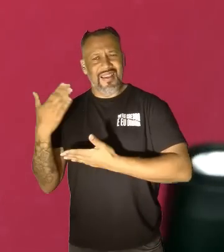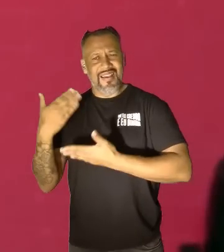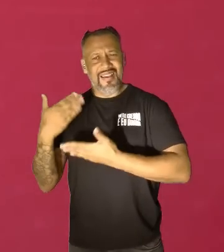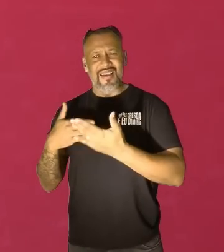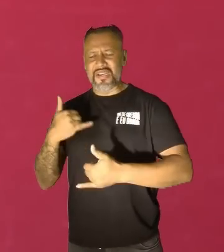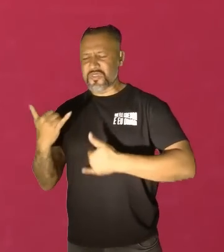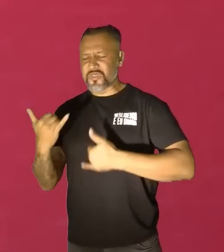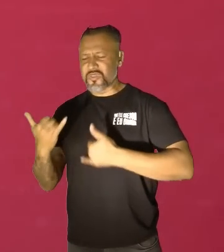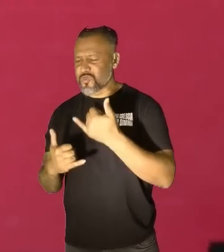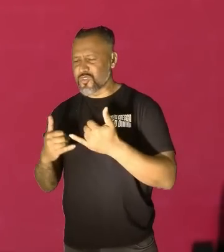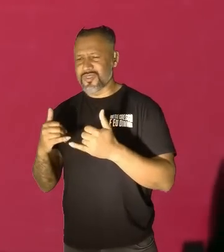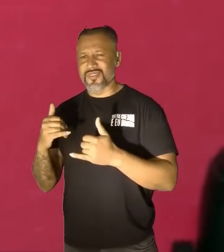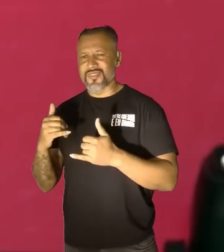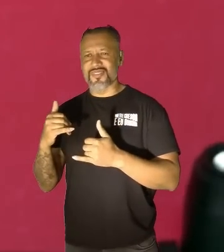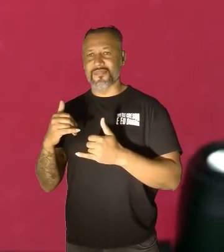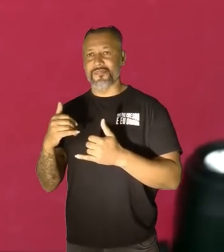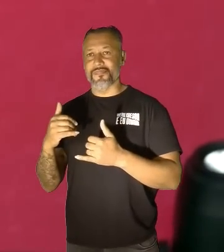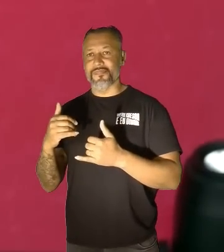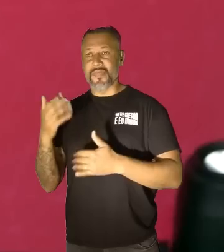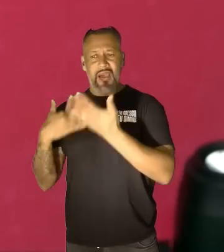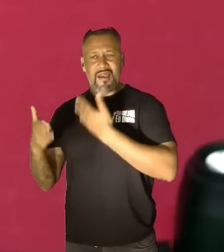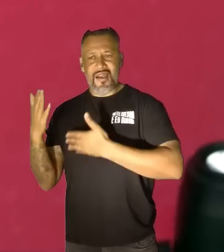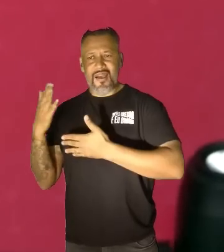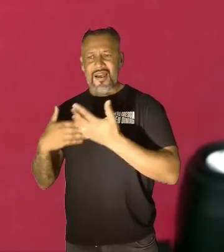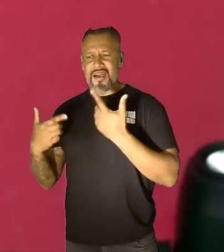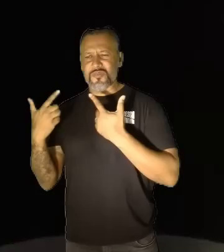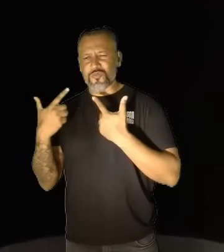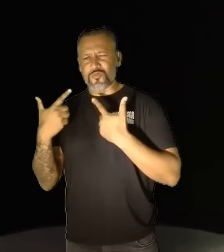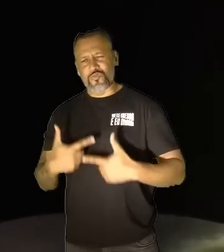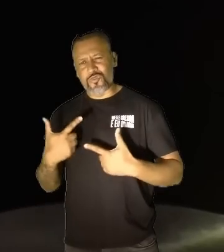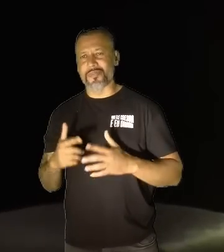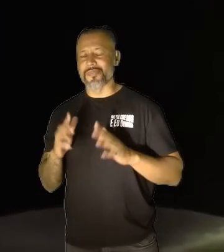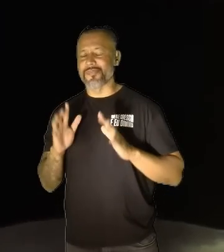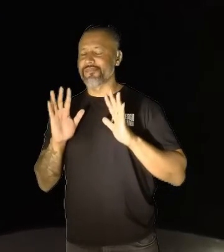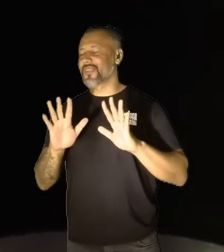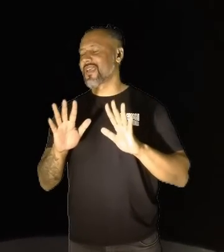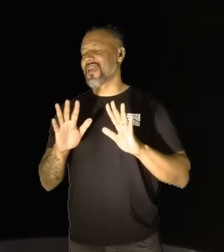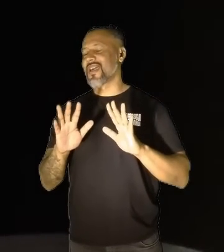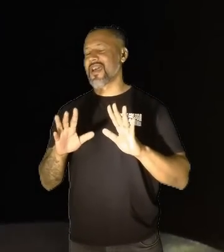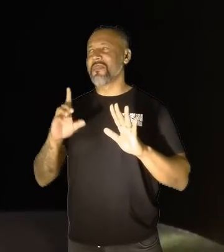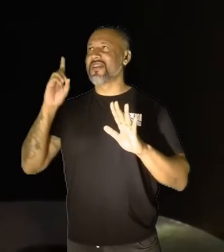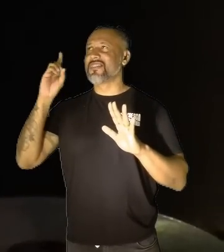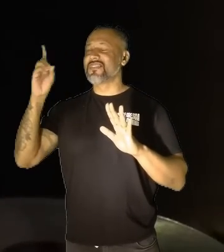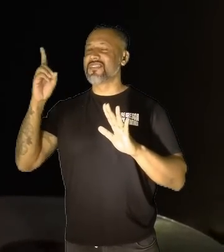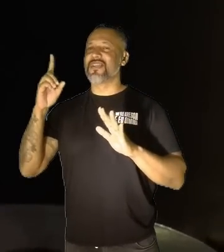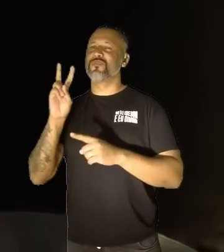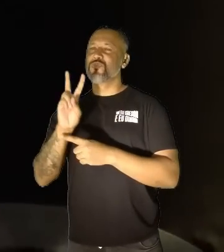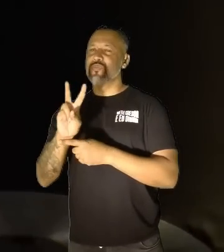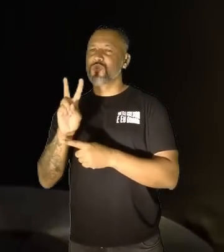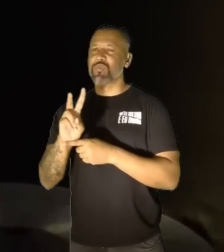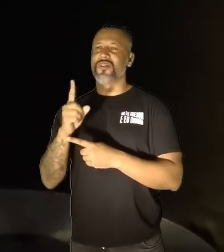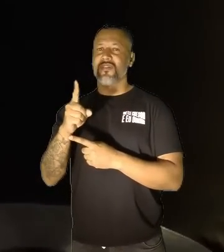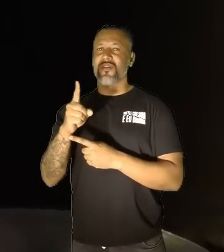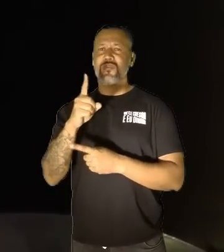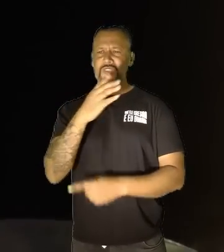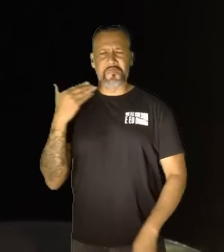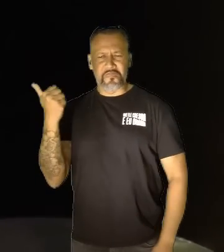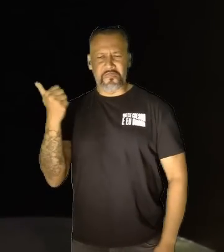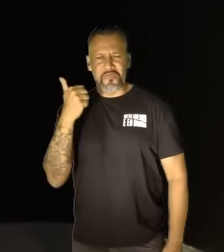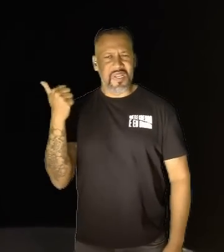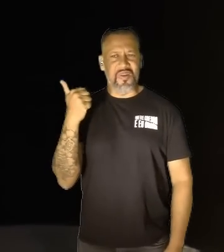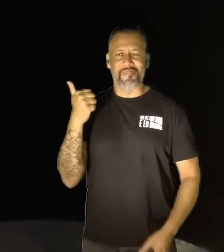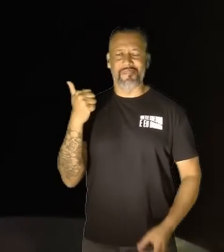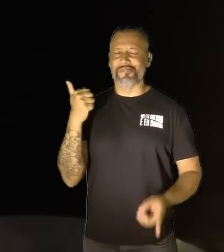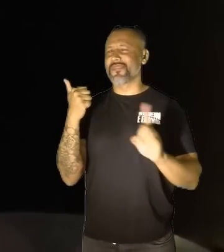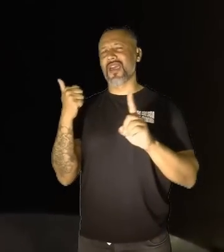E eu vou usar você, garoto. Eu vou usar você porque você está vestido do futuro. Você não é o melhor, você não é o grande, você não é o